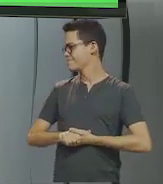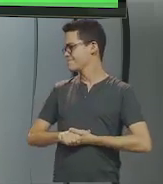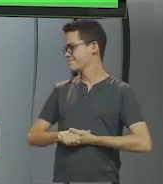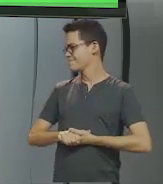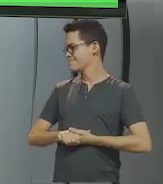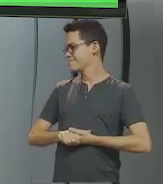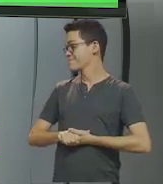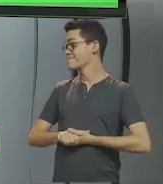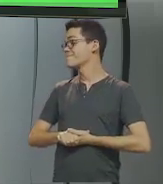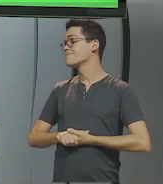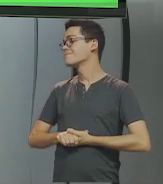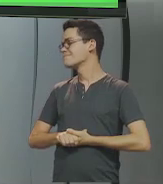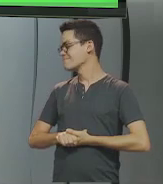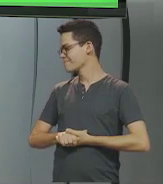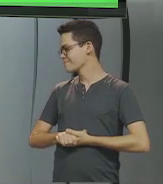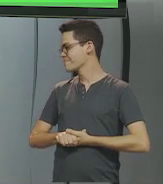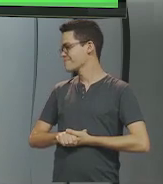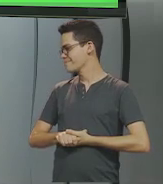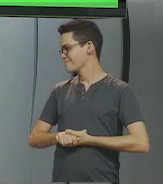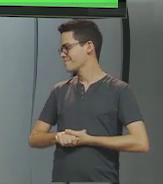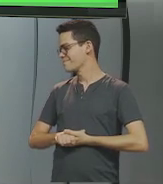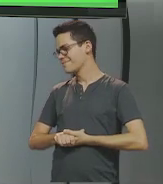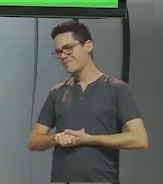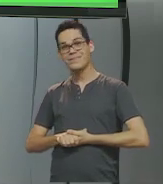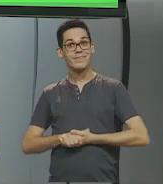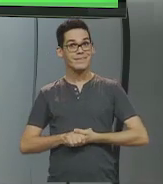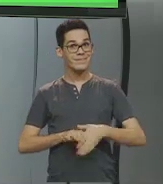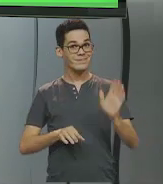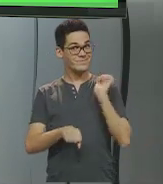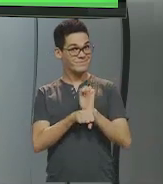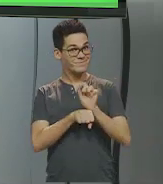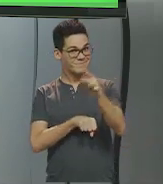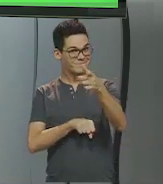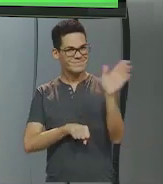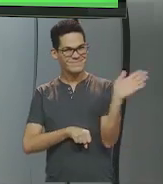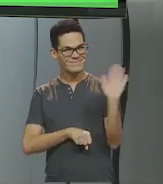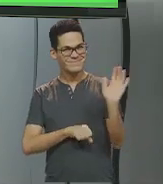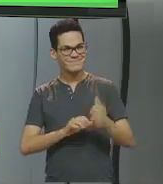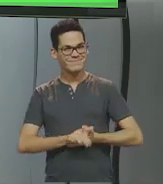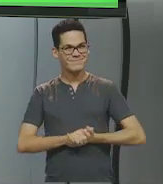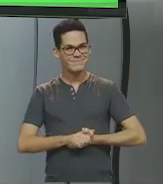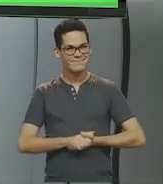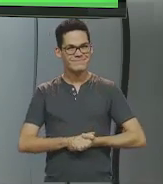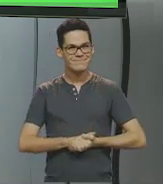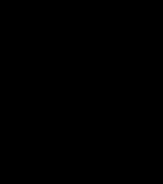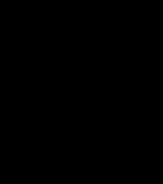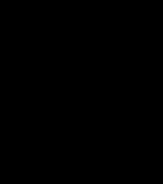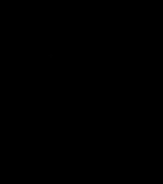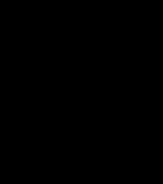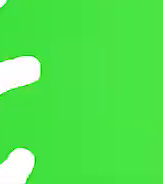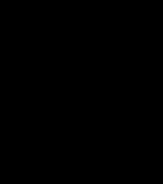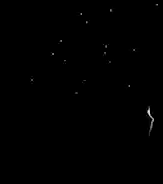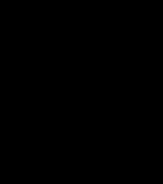31 98295 2794. Já já estaremos de volta. Não saia daí.